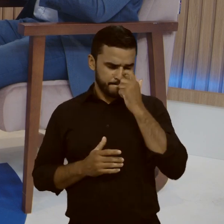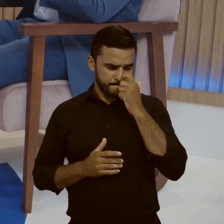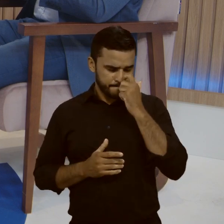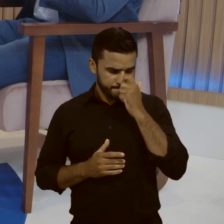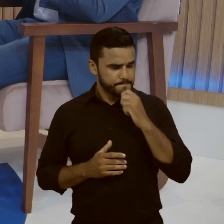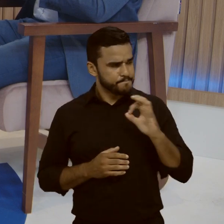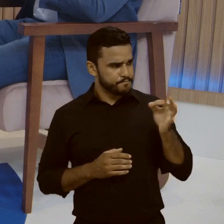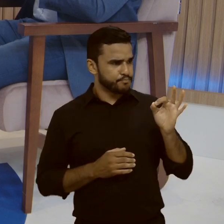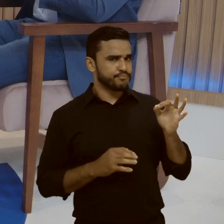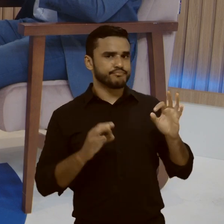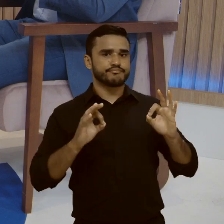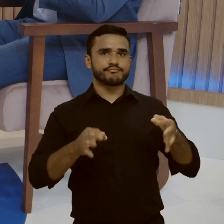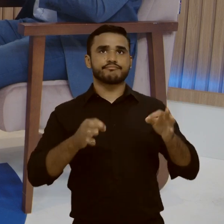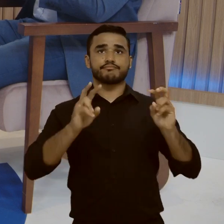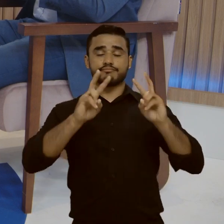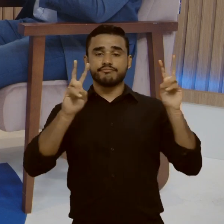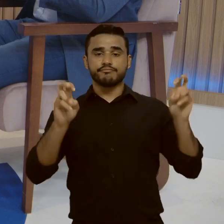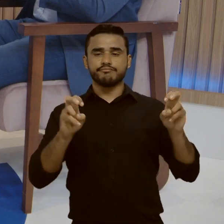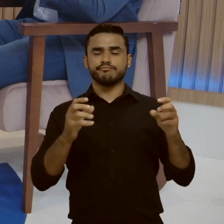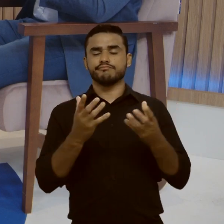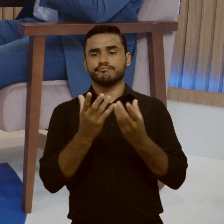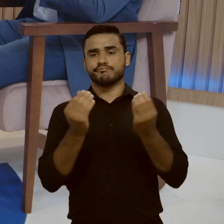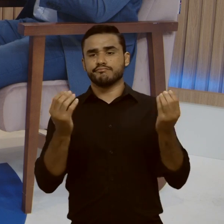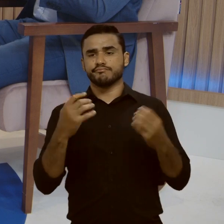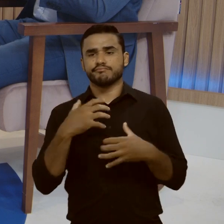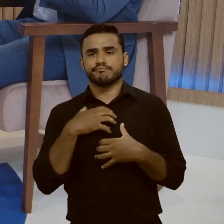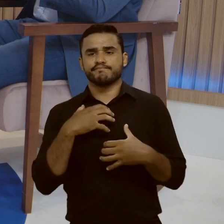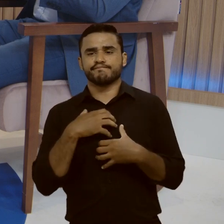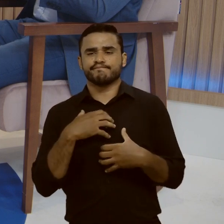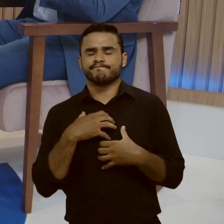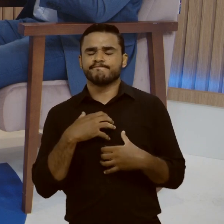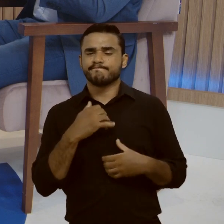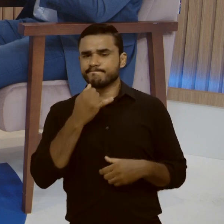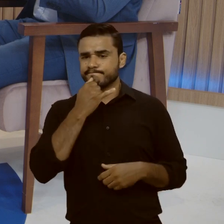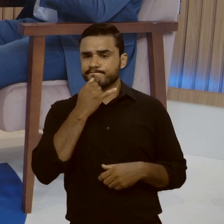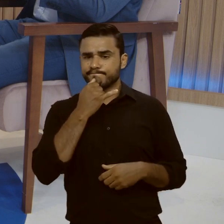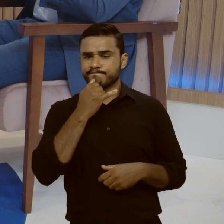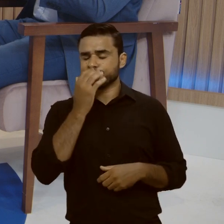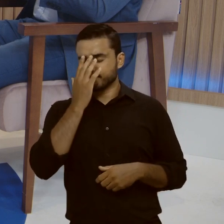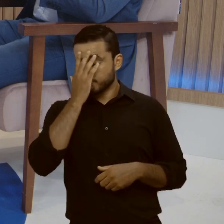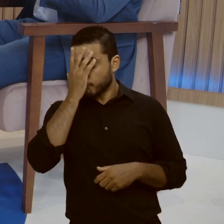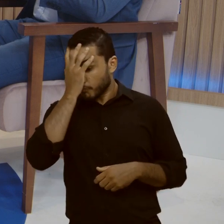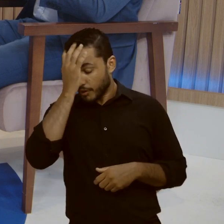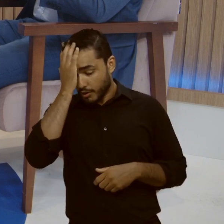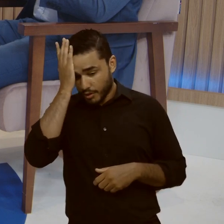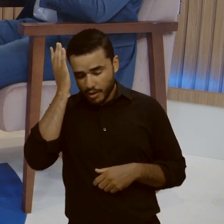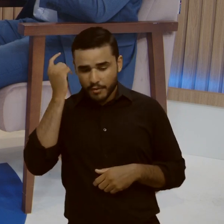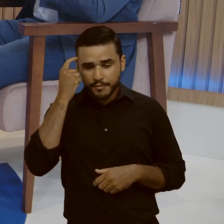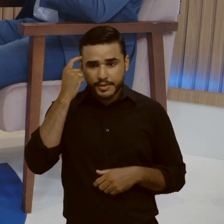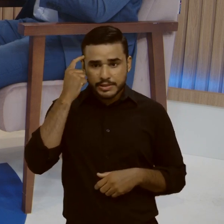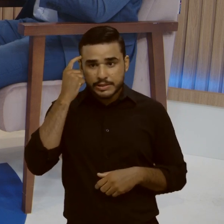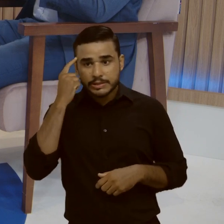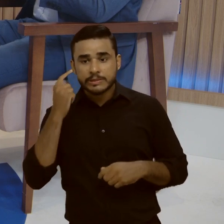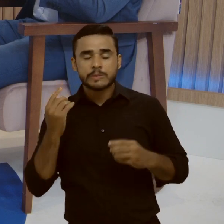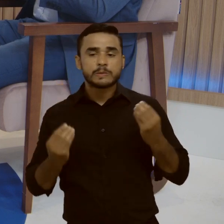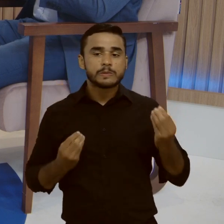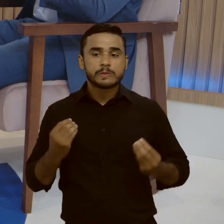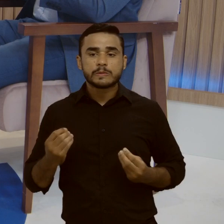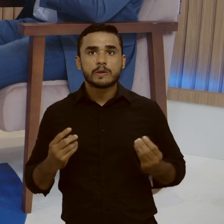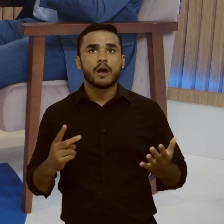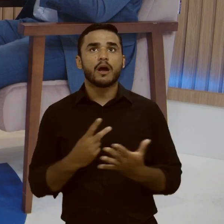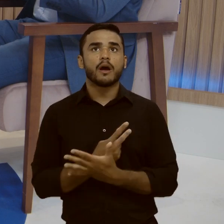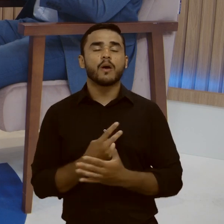também, né, que eu acho que comoveu muitas pessoas, né, as pessoas agora estão assim até assustadas, nossa, porque